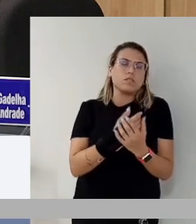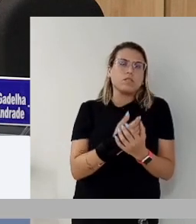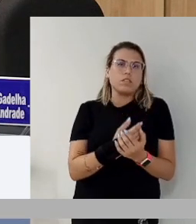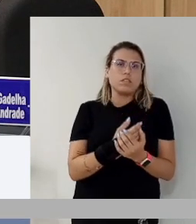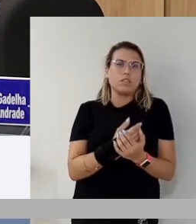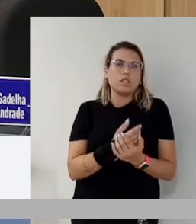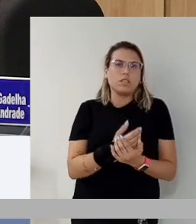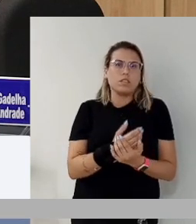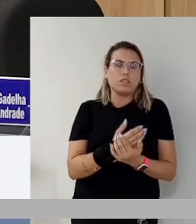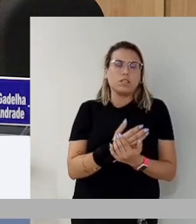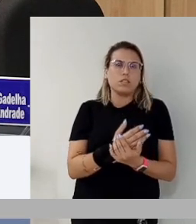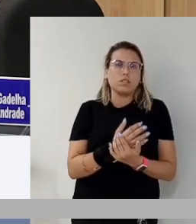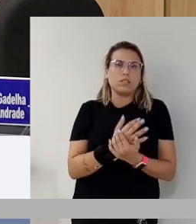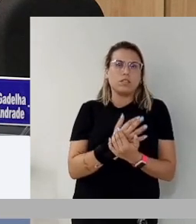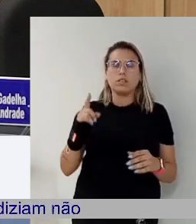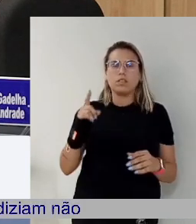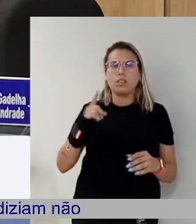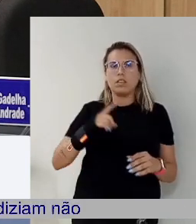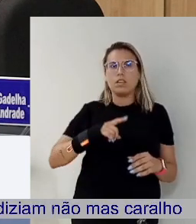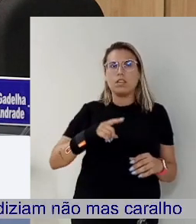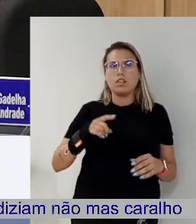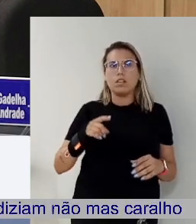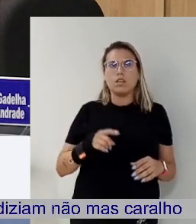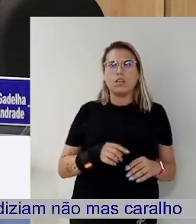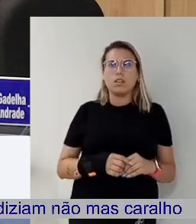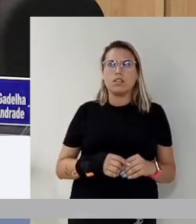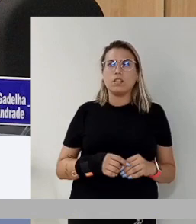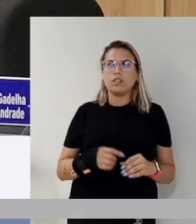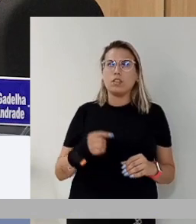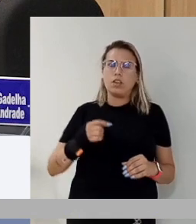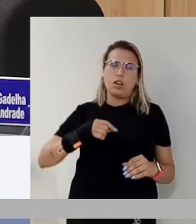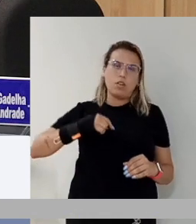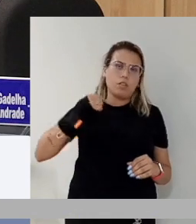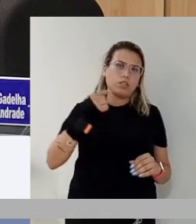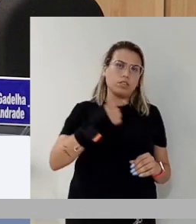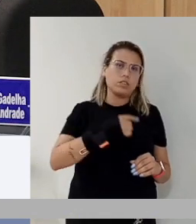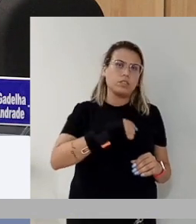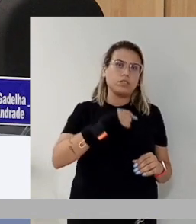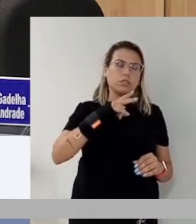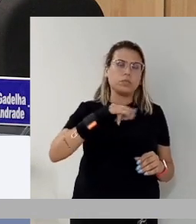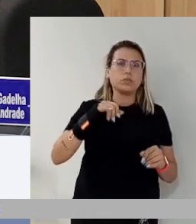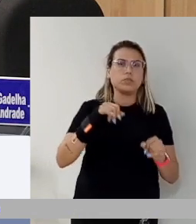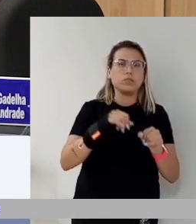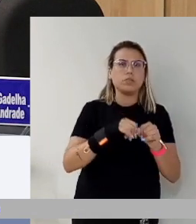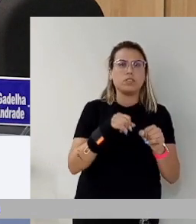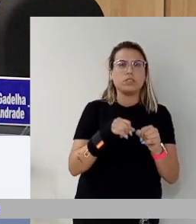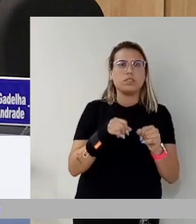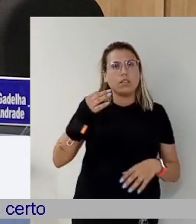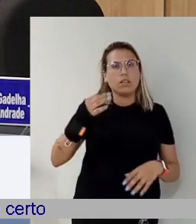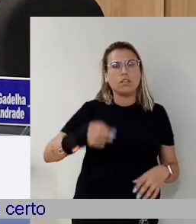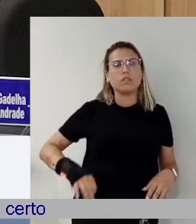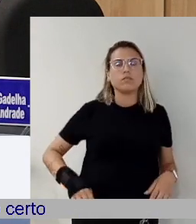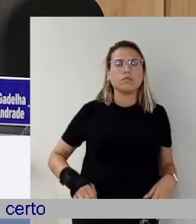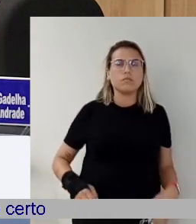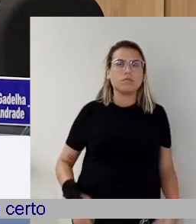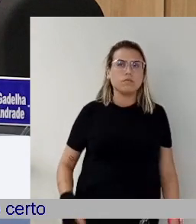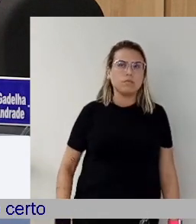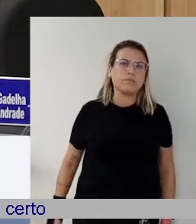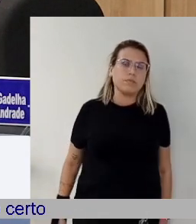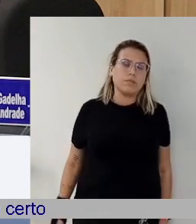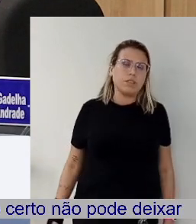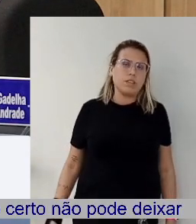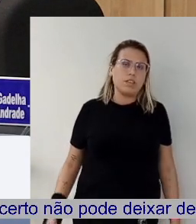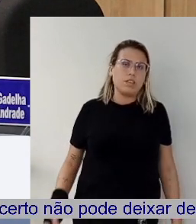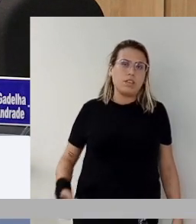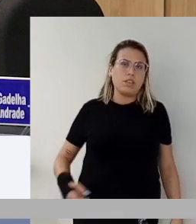alguns servidores eles diziam não marcar nós vamos fazer análise no momento certo a gente não pode deixar de